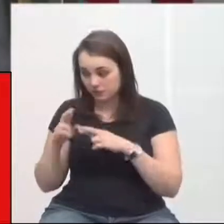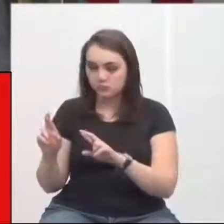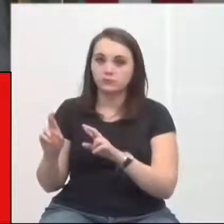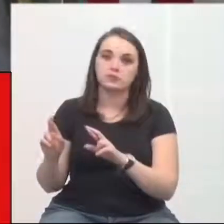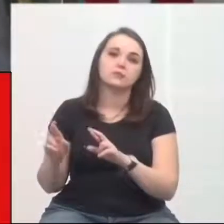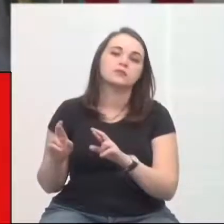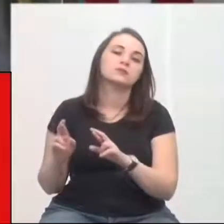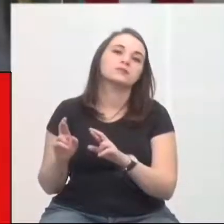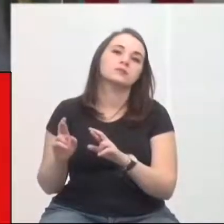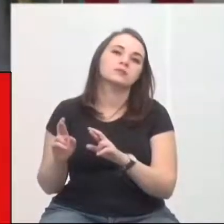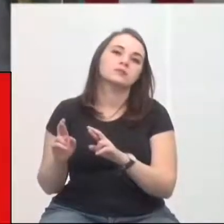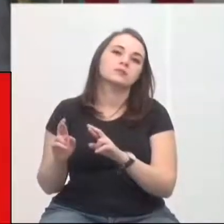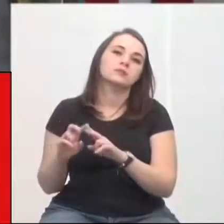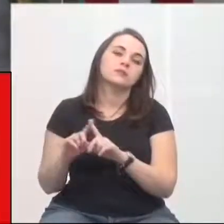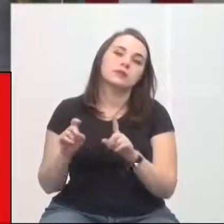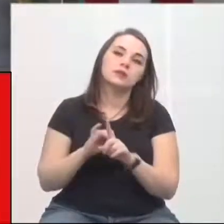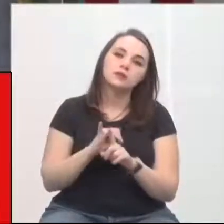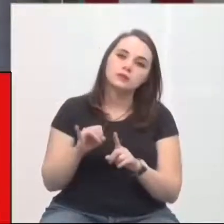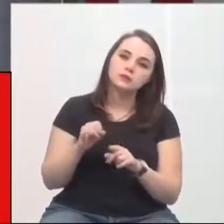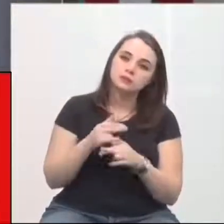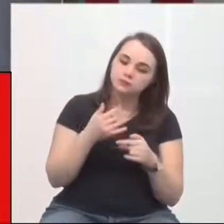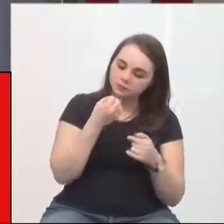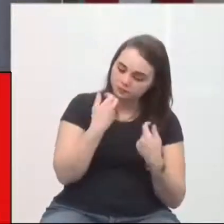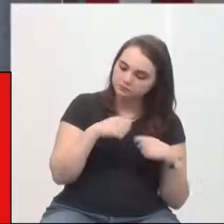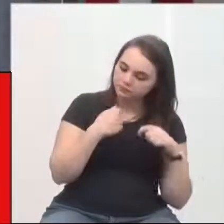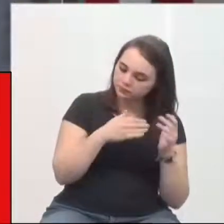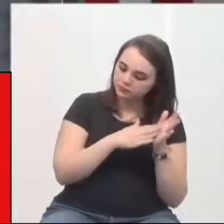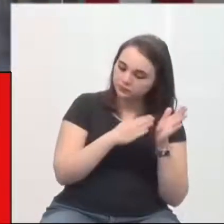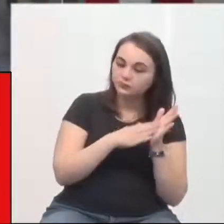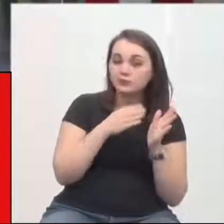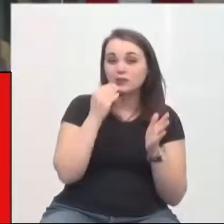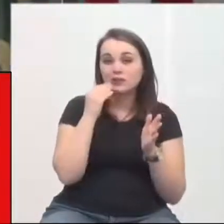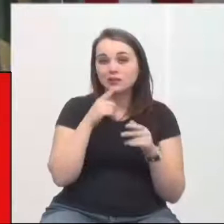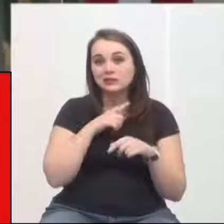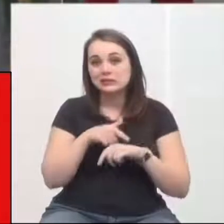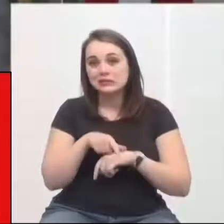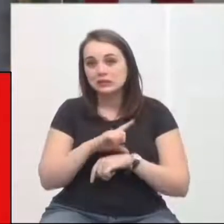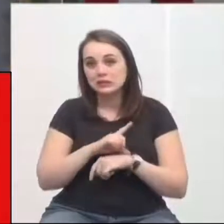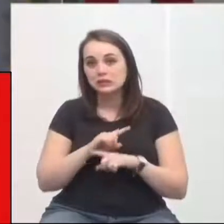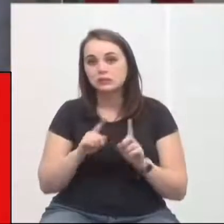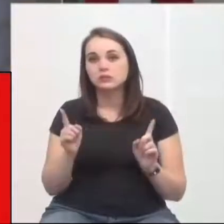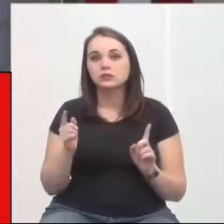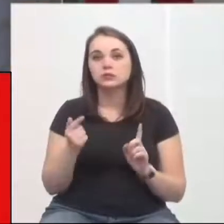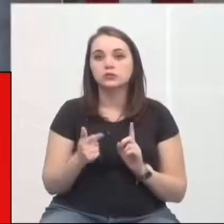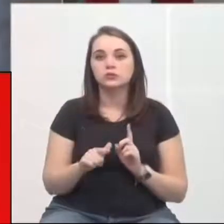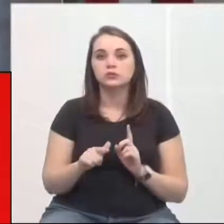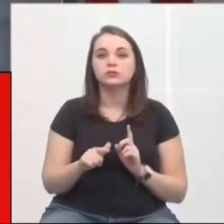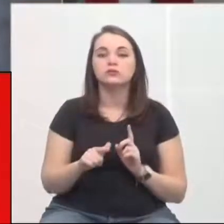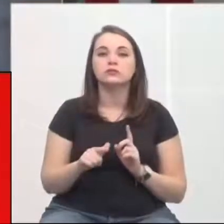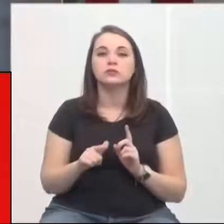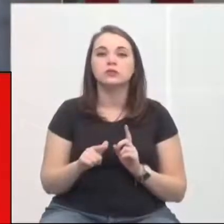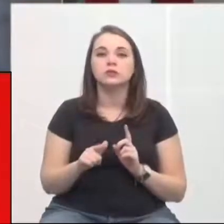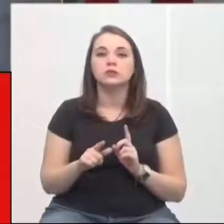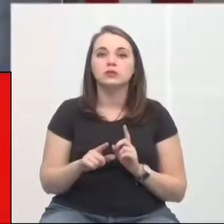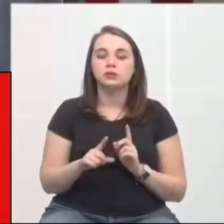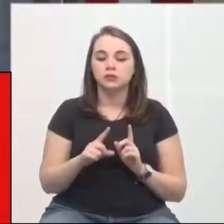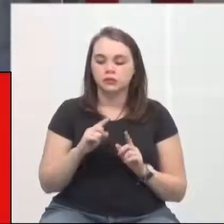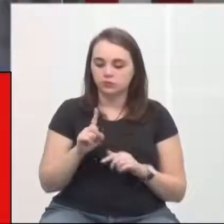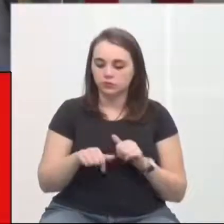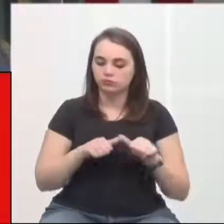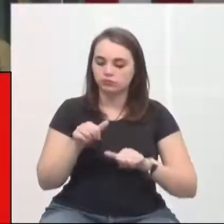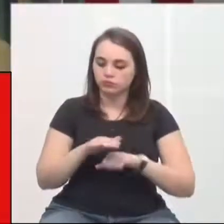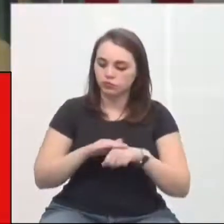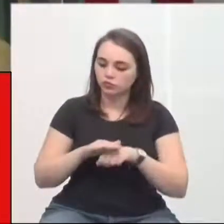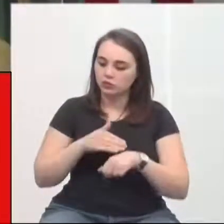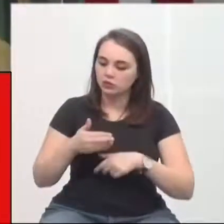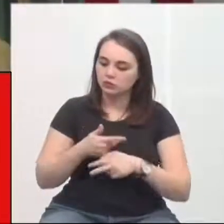bastante. Claro que houveram alguns atrasos, a Denise sabe que eu estou me referindo, mas logo que a gente evoluiu, conversando com o secretário,